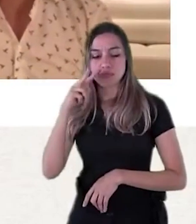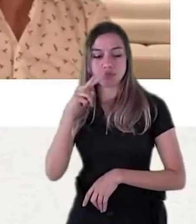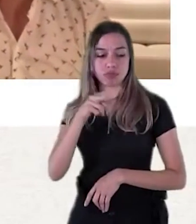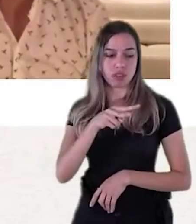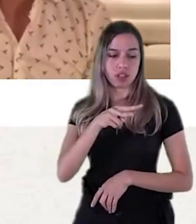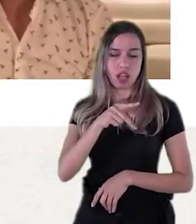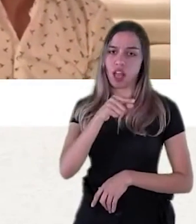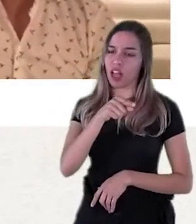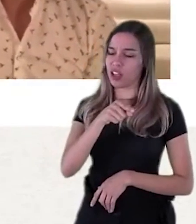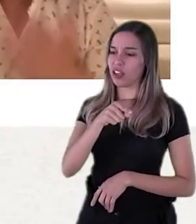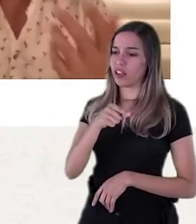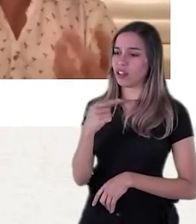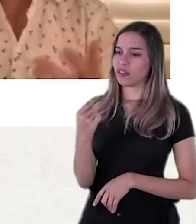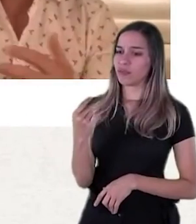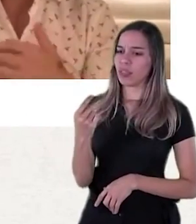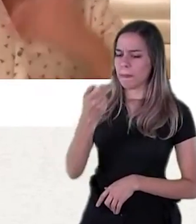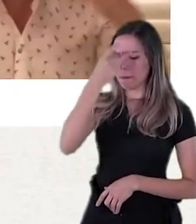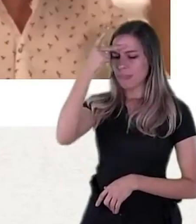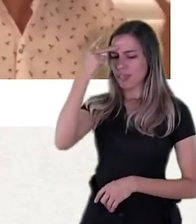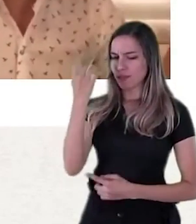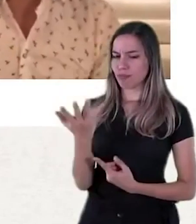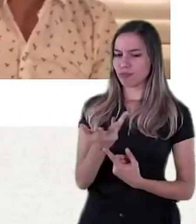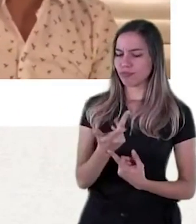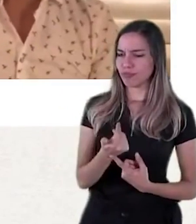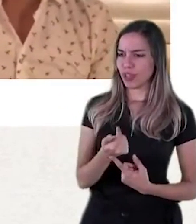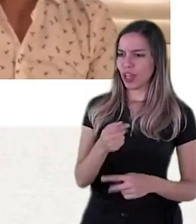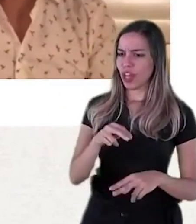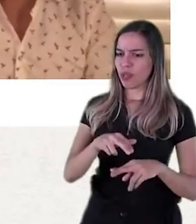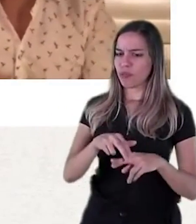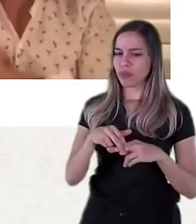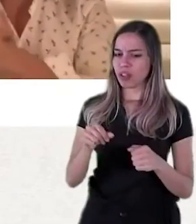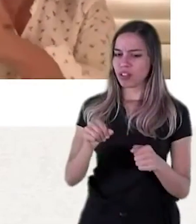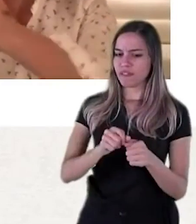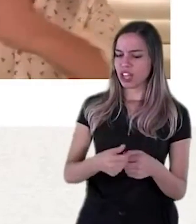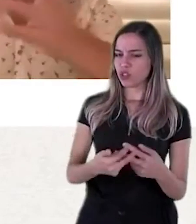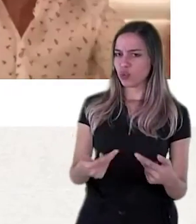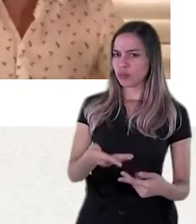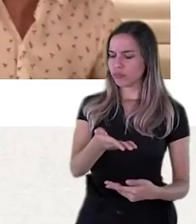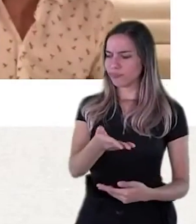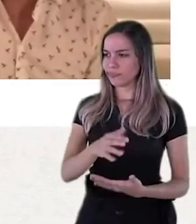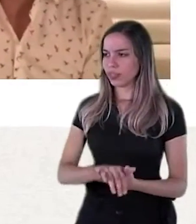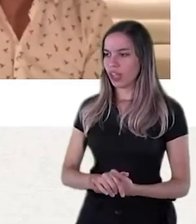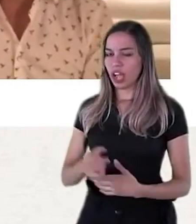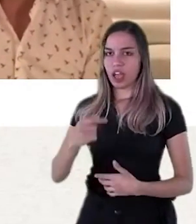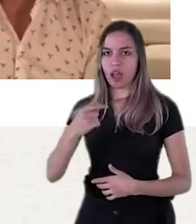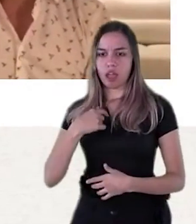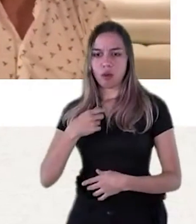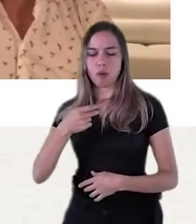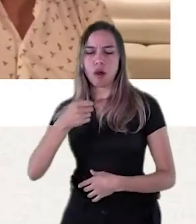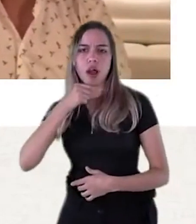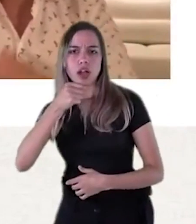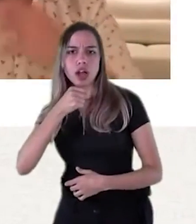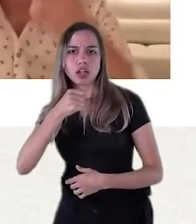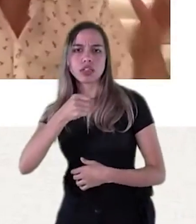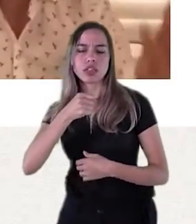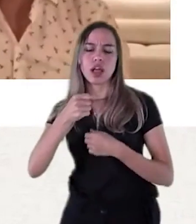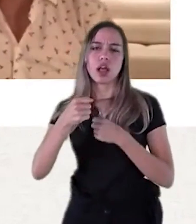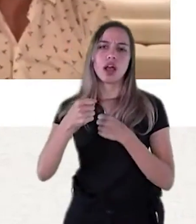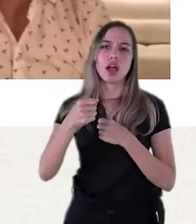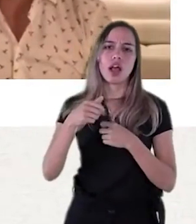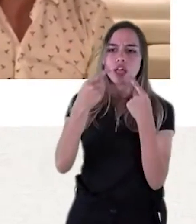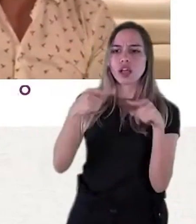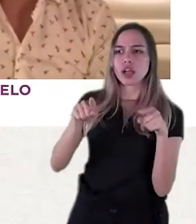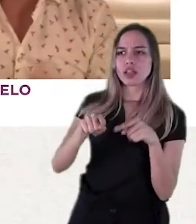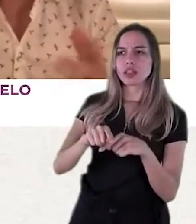faz isso. A minha música me colocou nos palcos, eu cantei nos principais teatros do país, rodei em